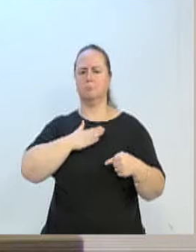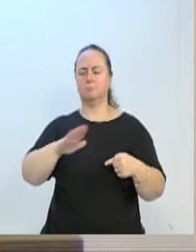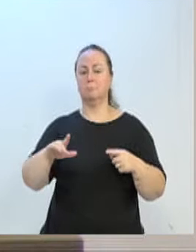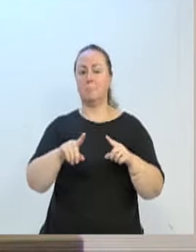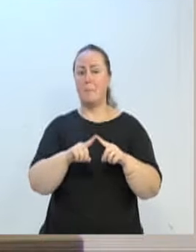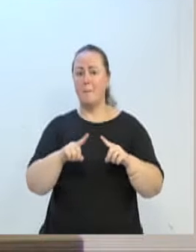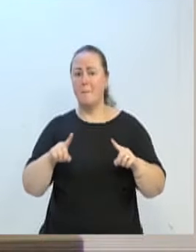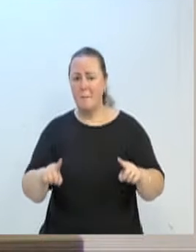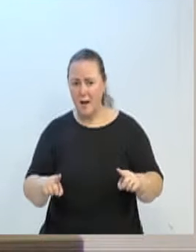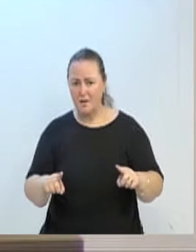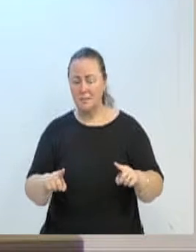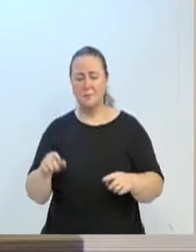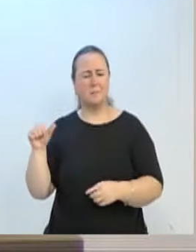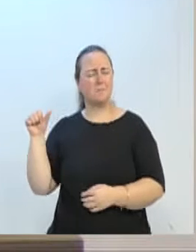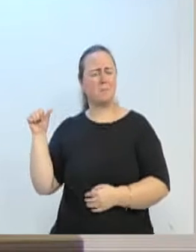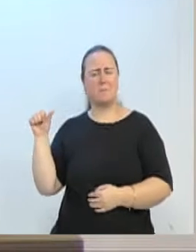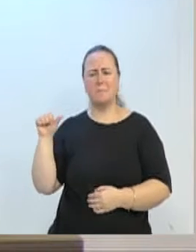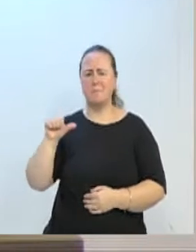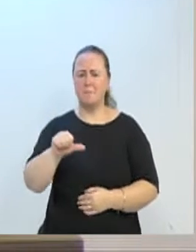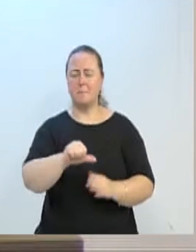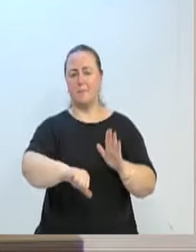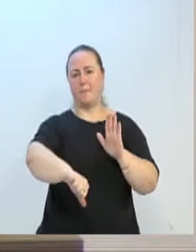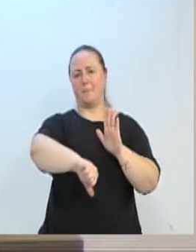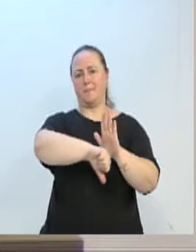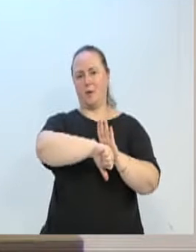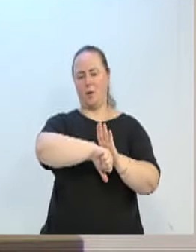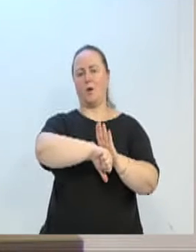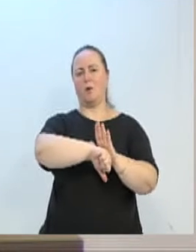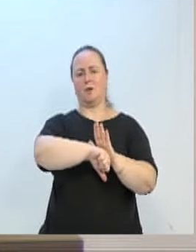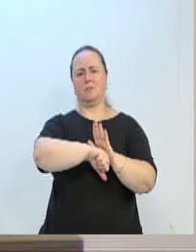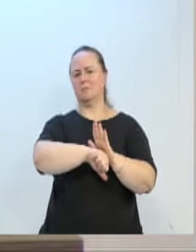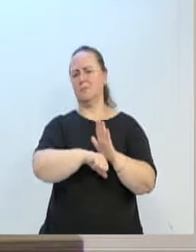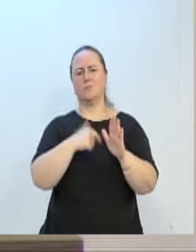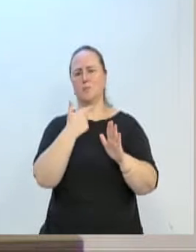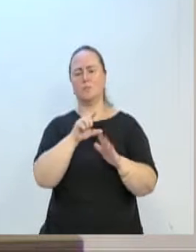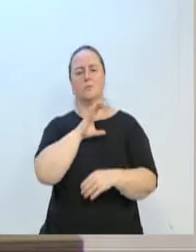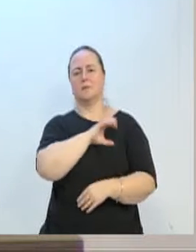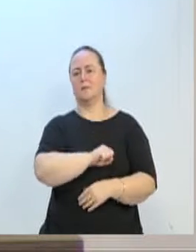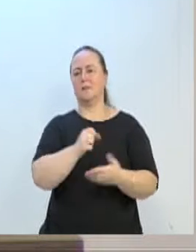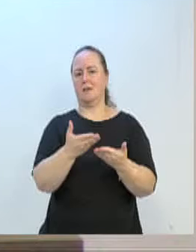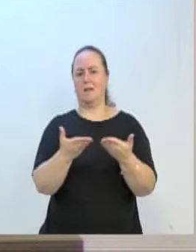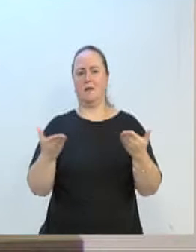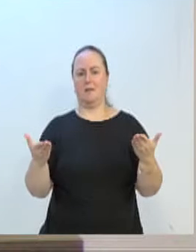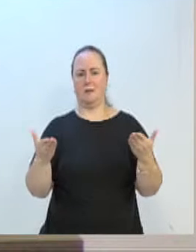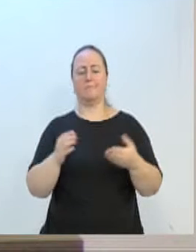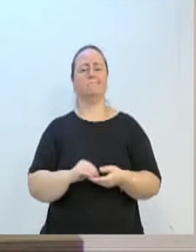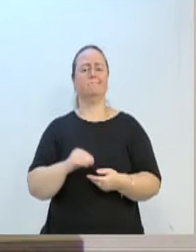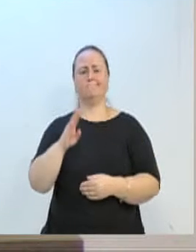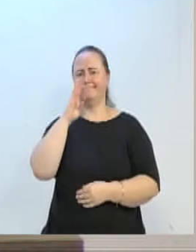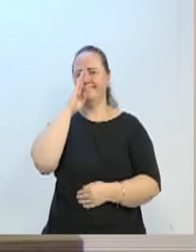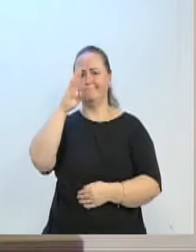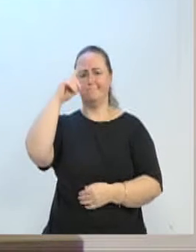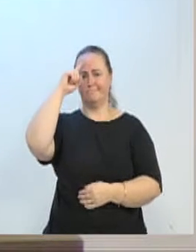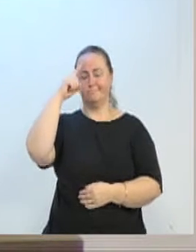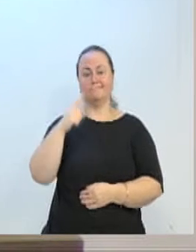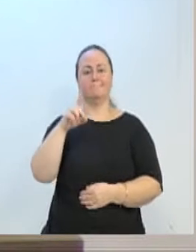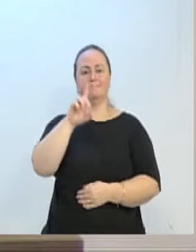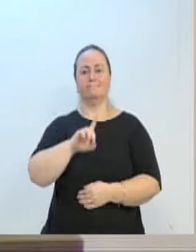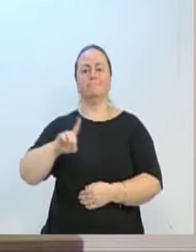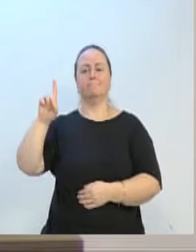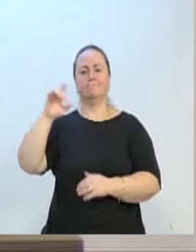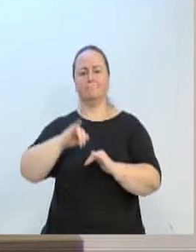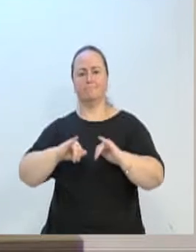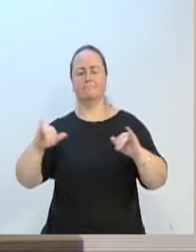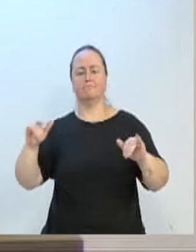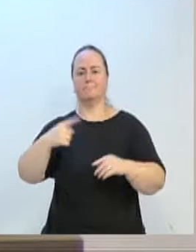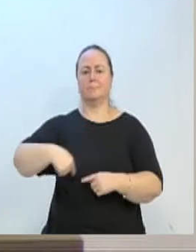um dos maiores crimes que existe, o crime de falta de amor ao próximo, que vale lembrar foi um dos principais mandamentos que Deus deixou para